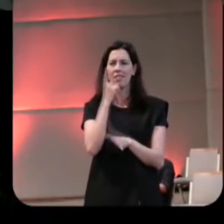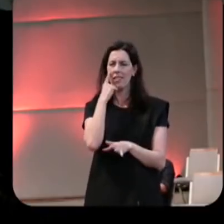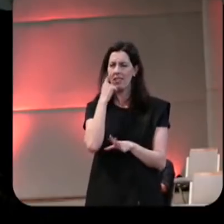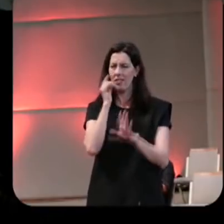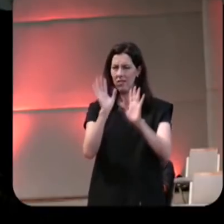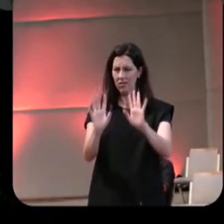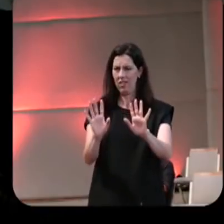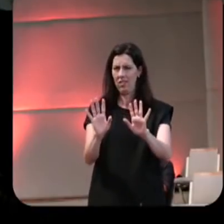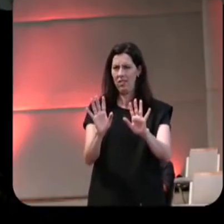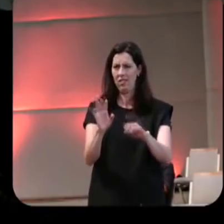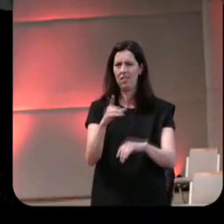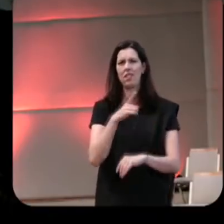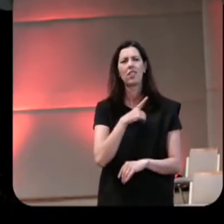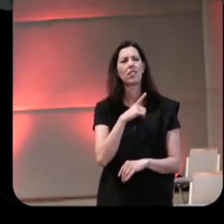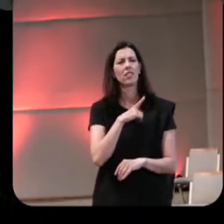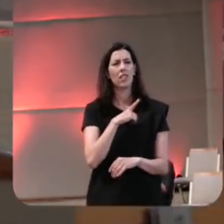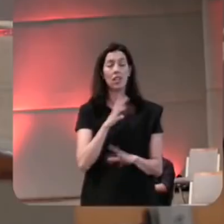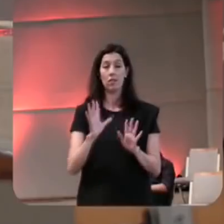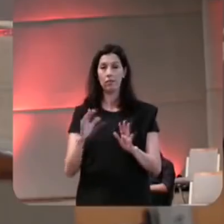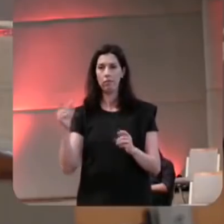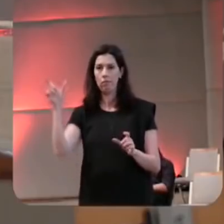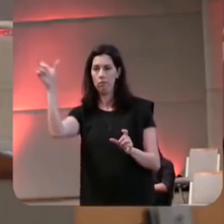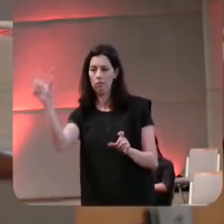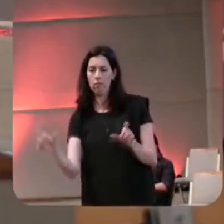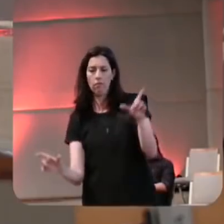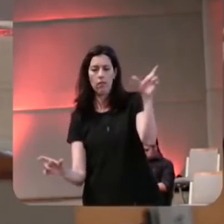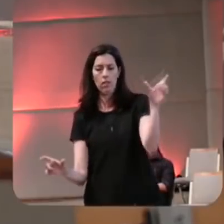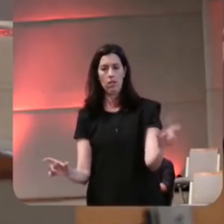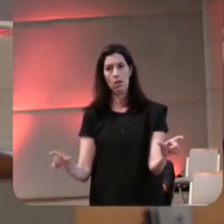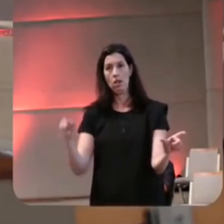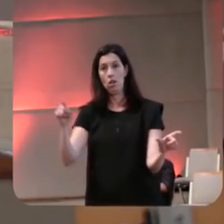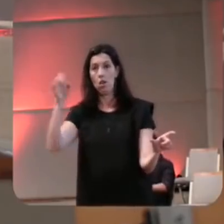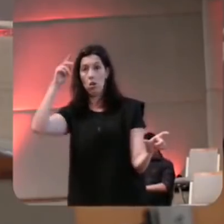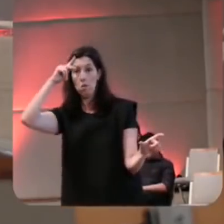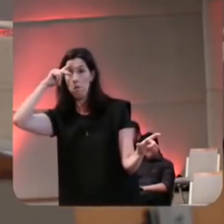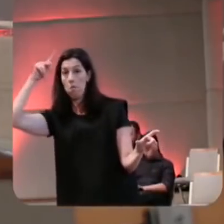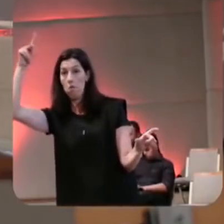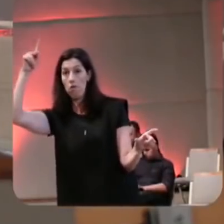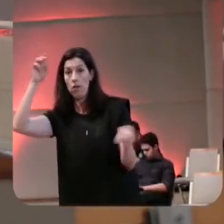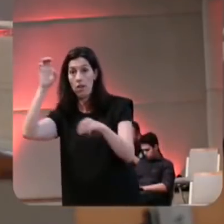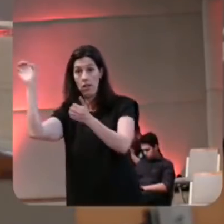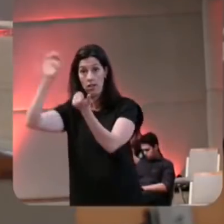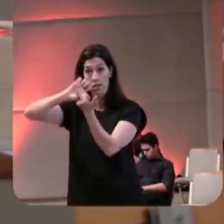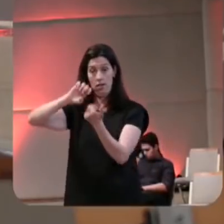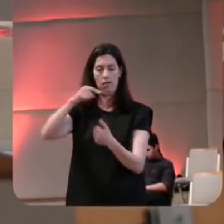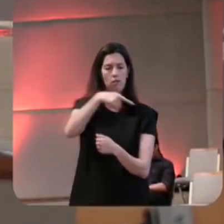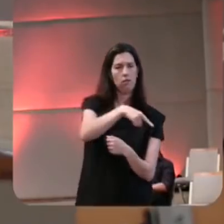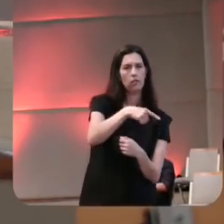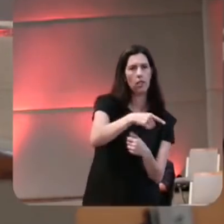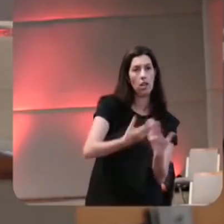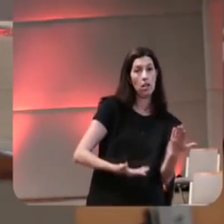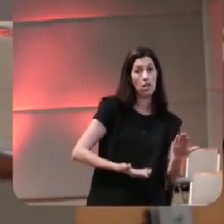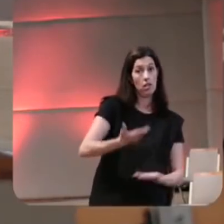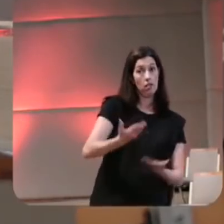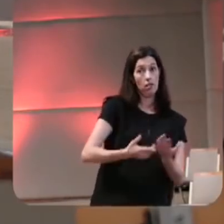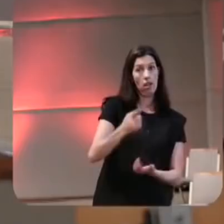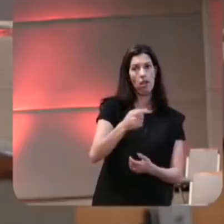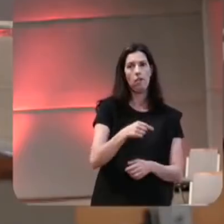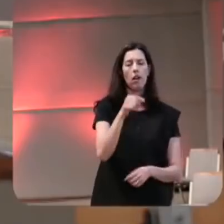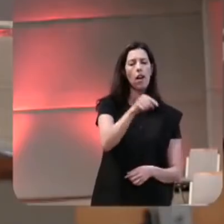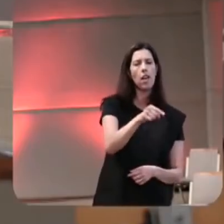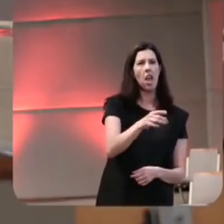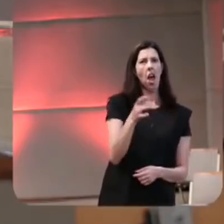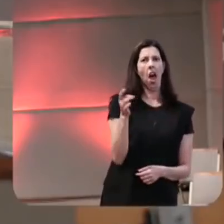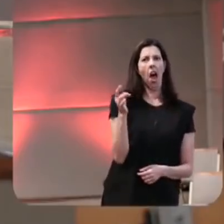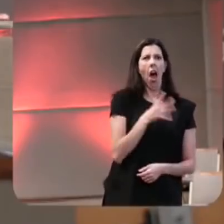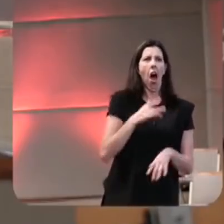entre Eliseu e o seu servo. Enquanto um estava temeroso e até mesmo desesperado, o outro